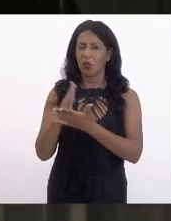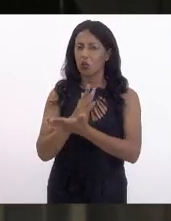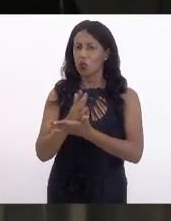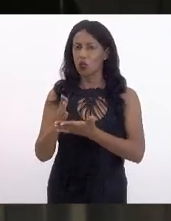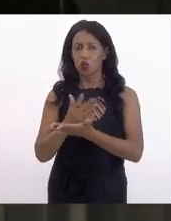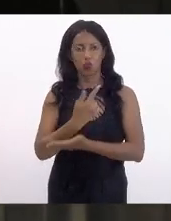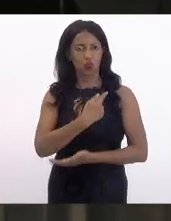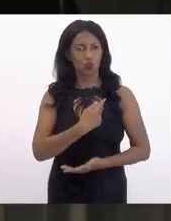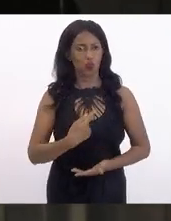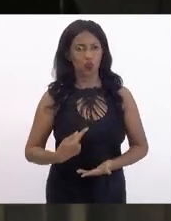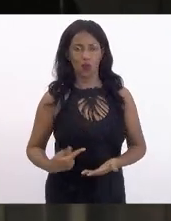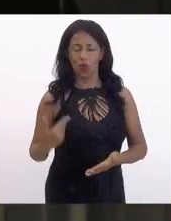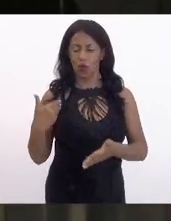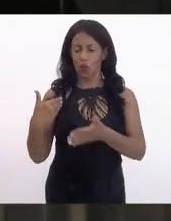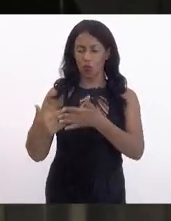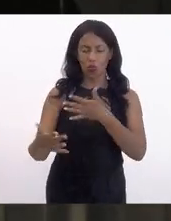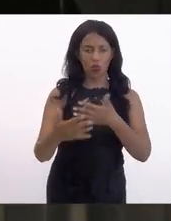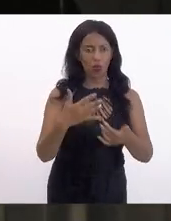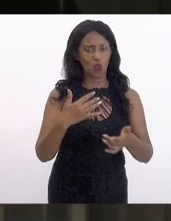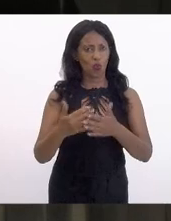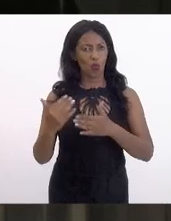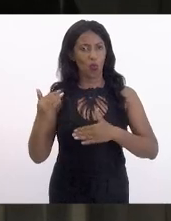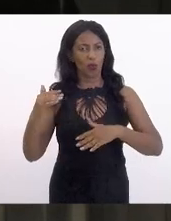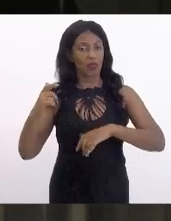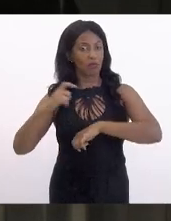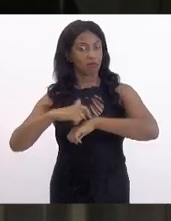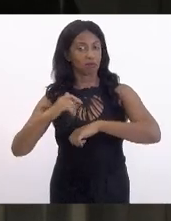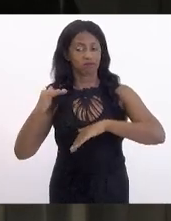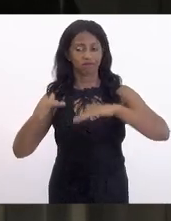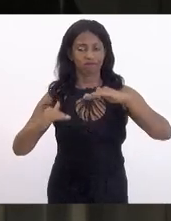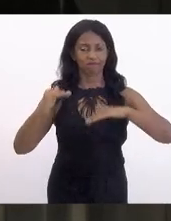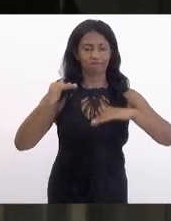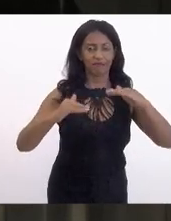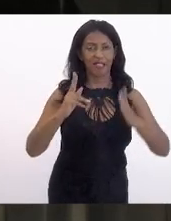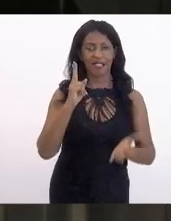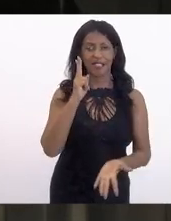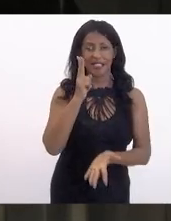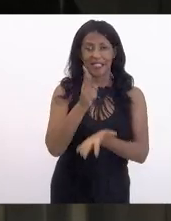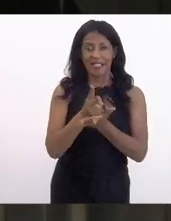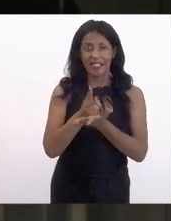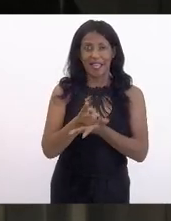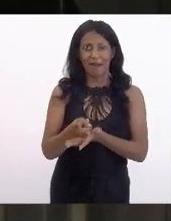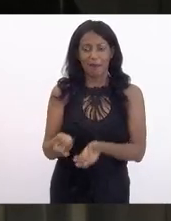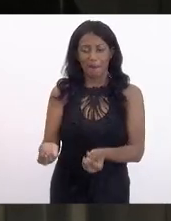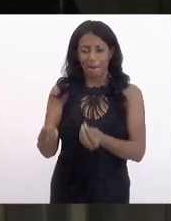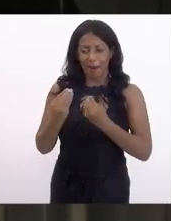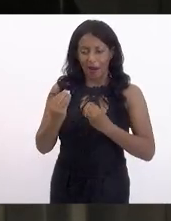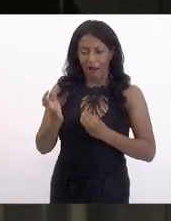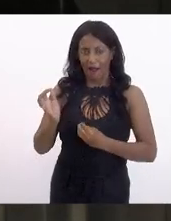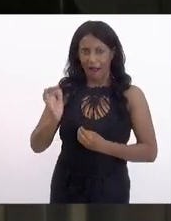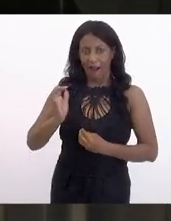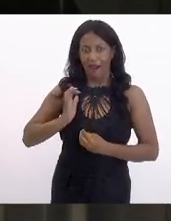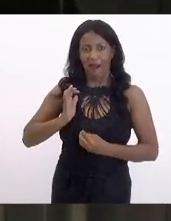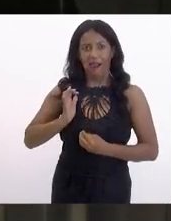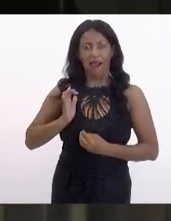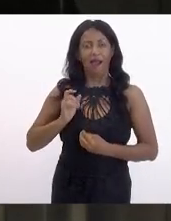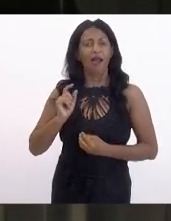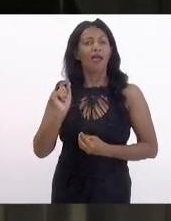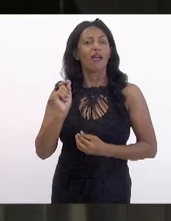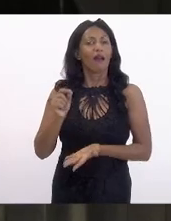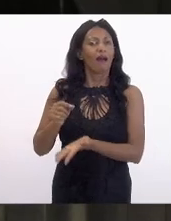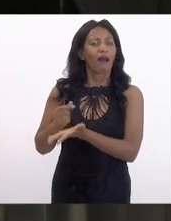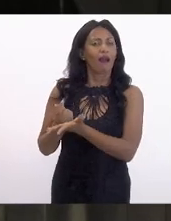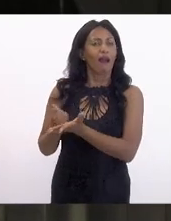governo com qualquer temperatura sempre se enriquece é a área do